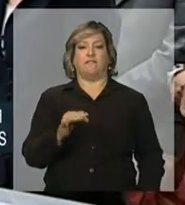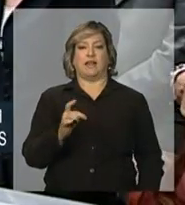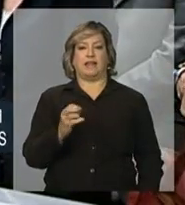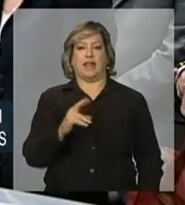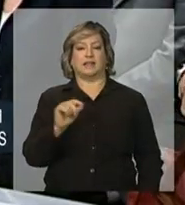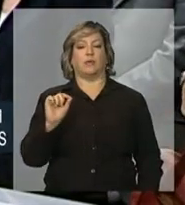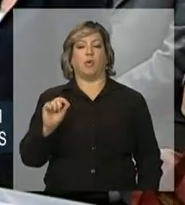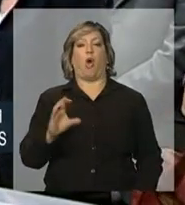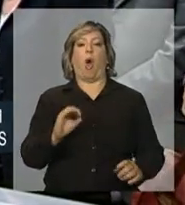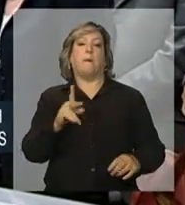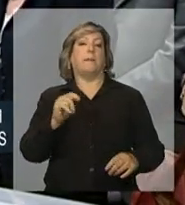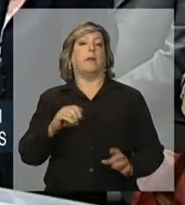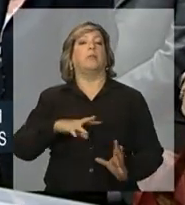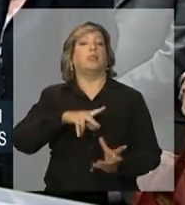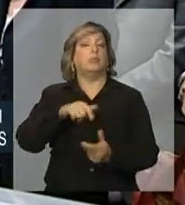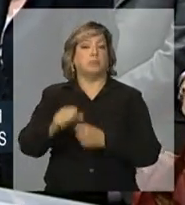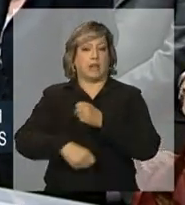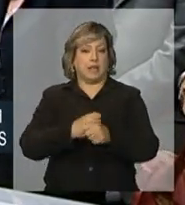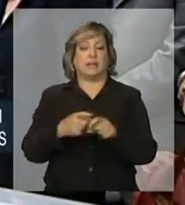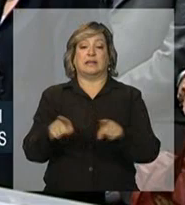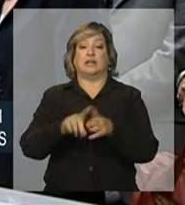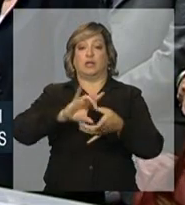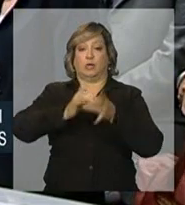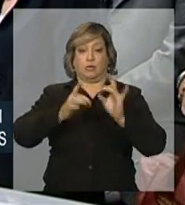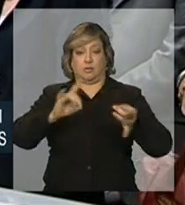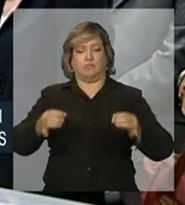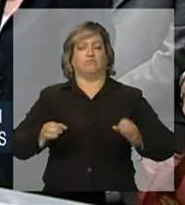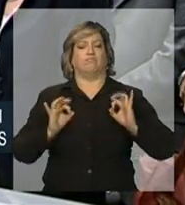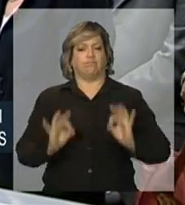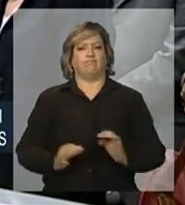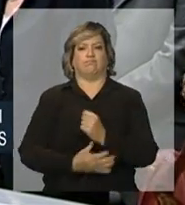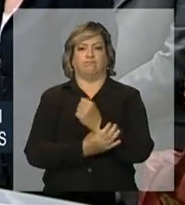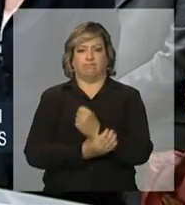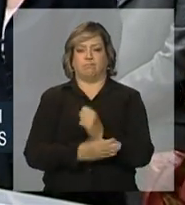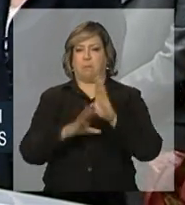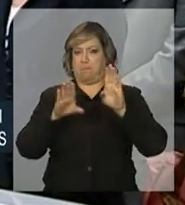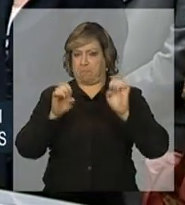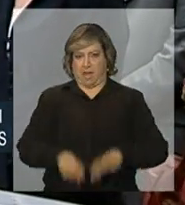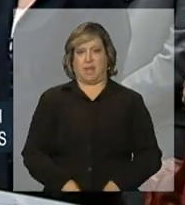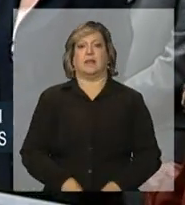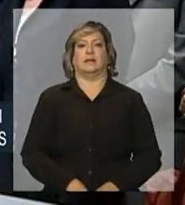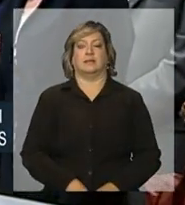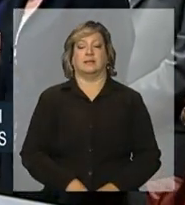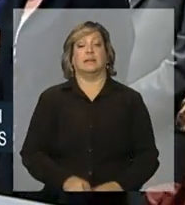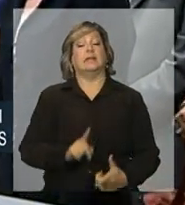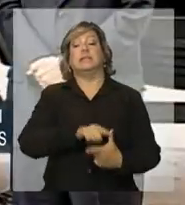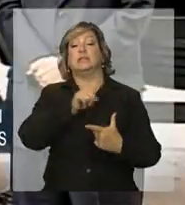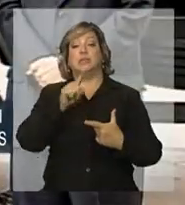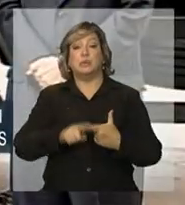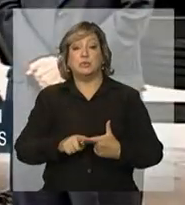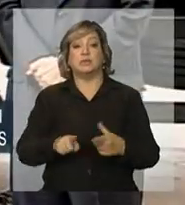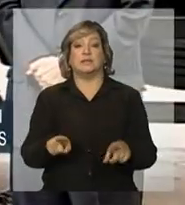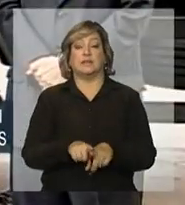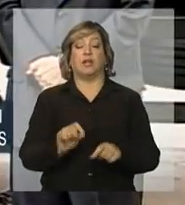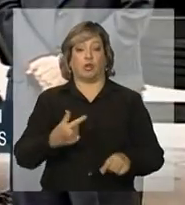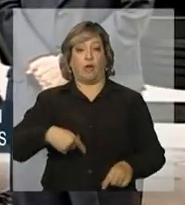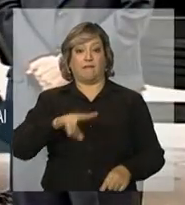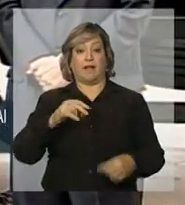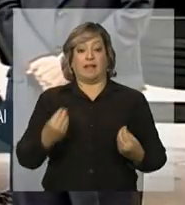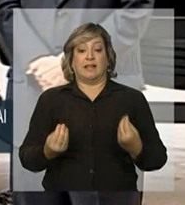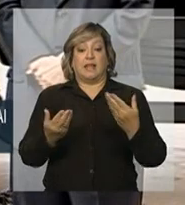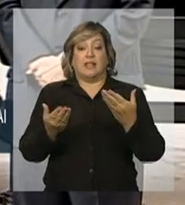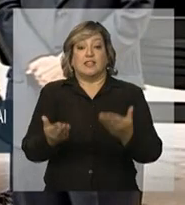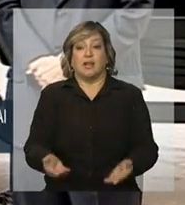uma Copa do Mundo e uma Olimpíada segura. E, segundo, que vamos deixar um